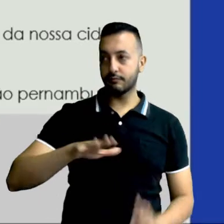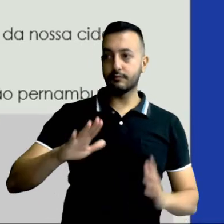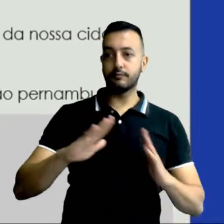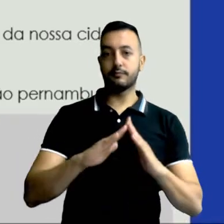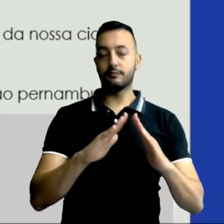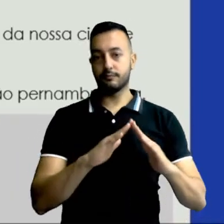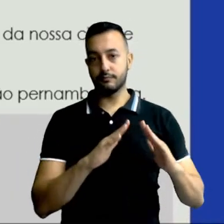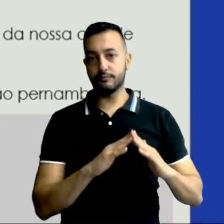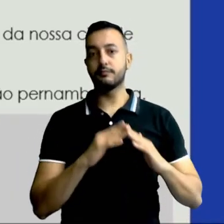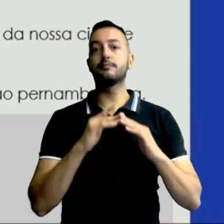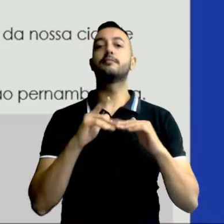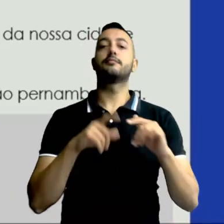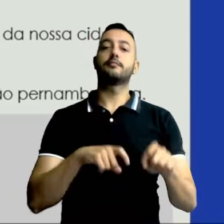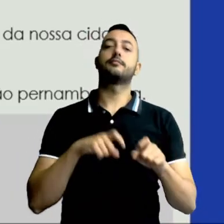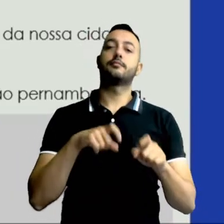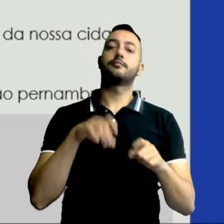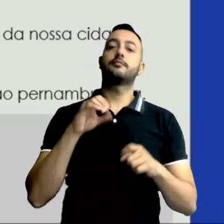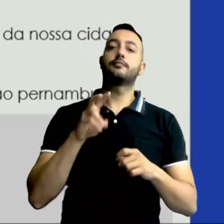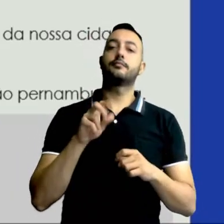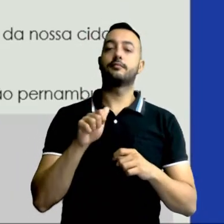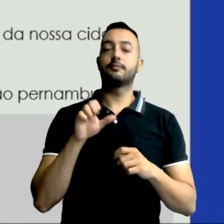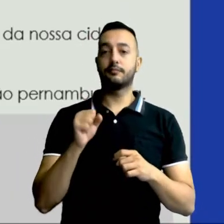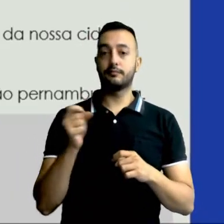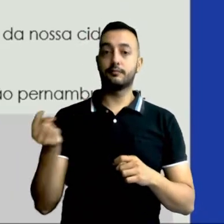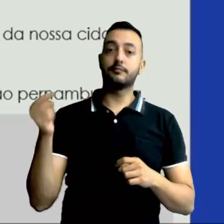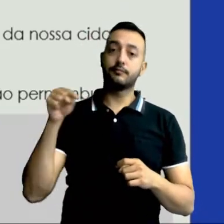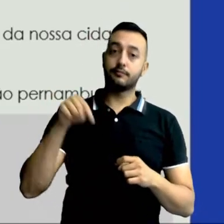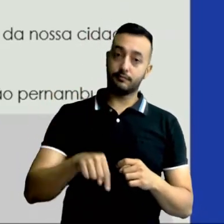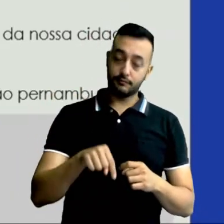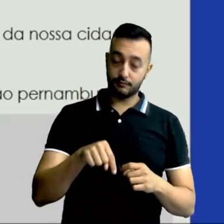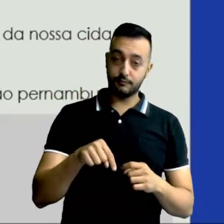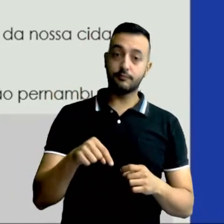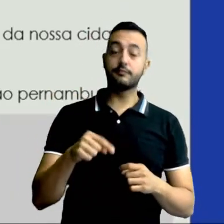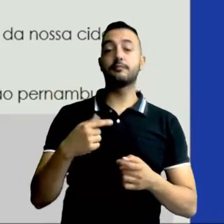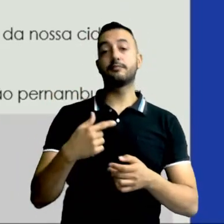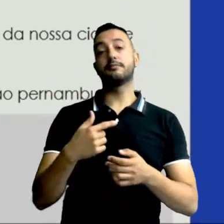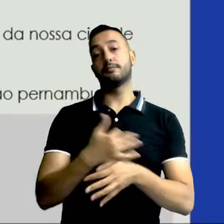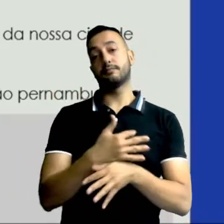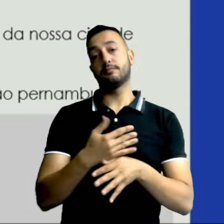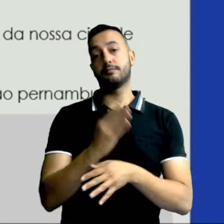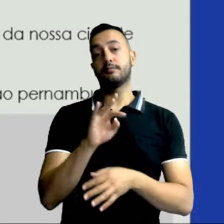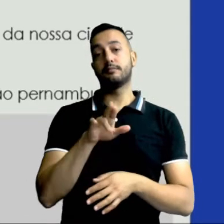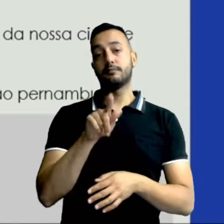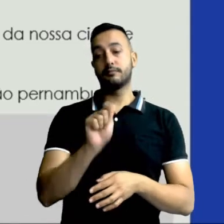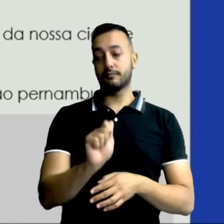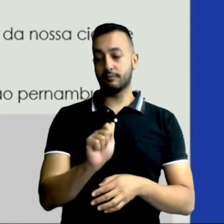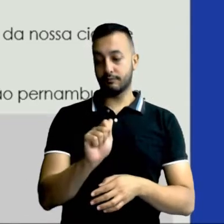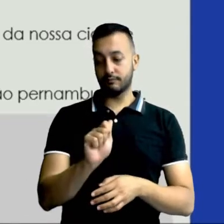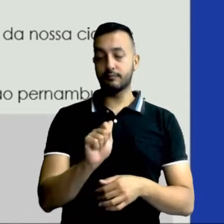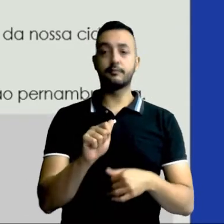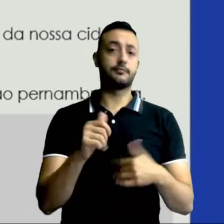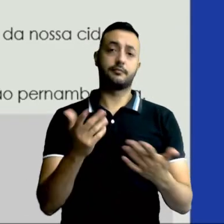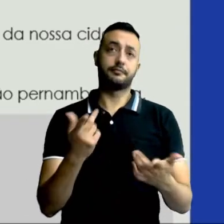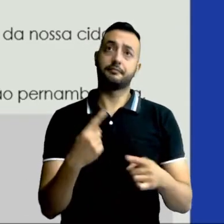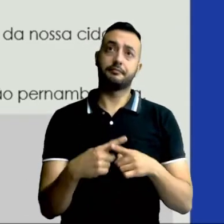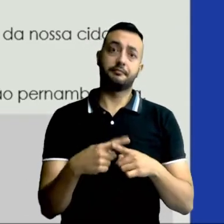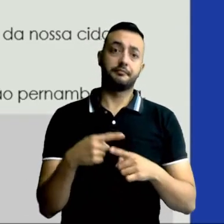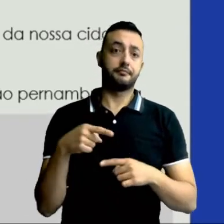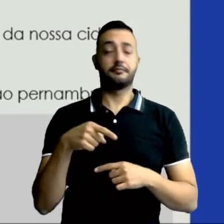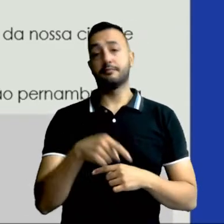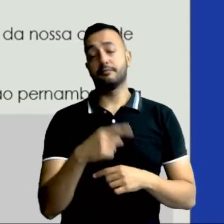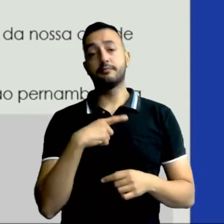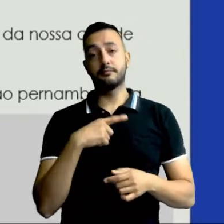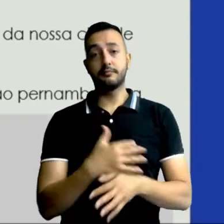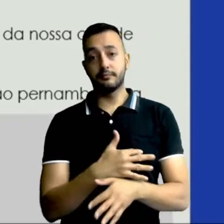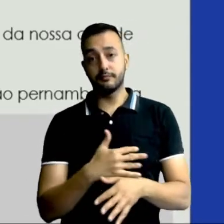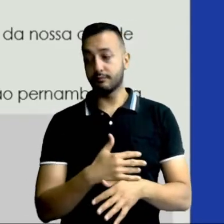casa e sítio do cobre e vimos parar a Cidade de Braga não porque aliás algumas cidade